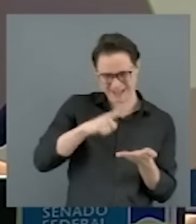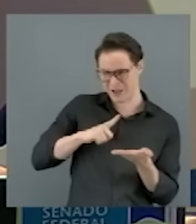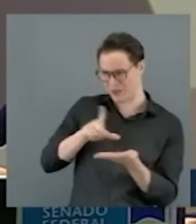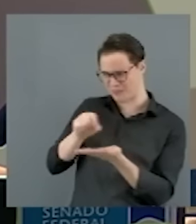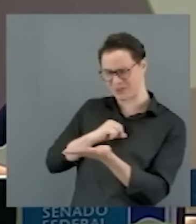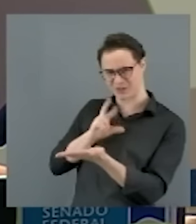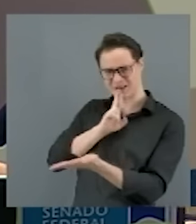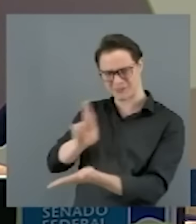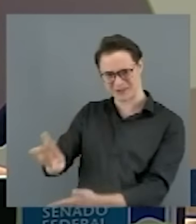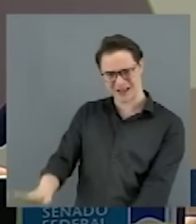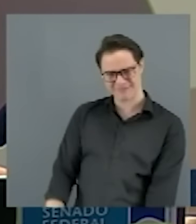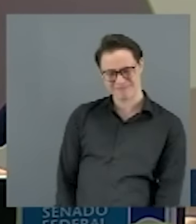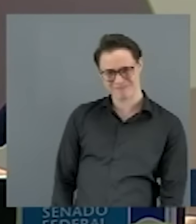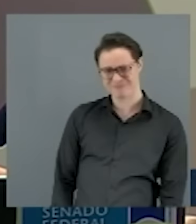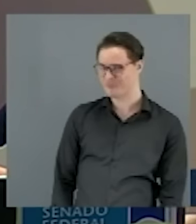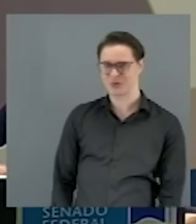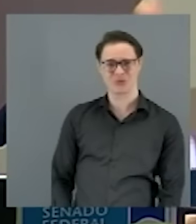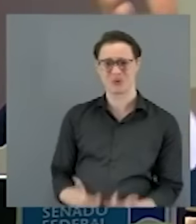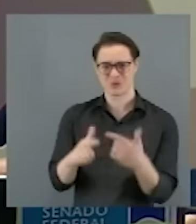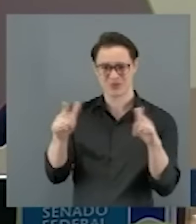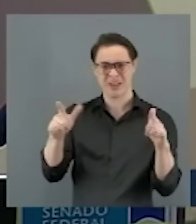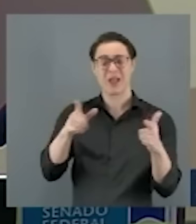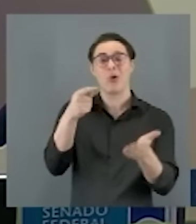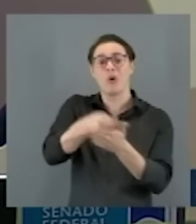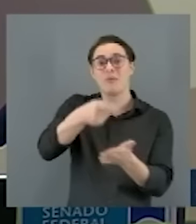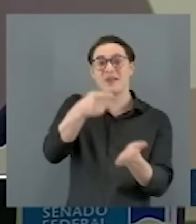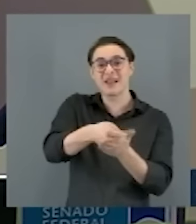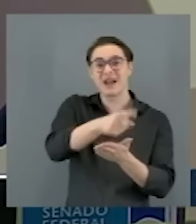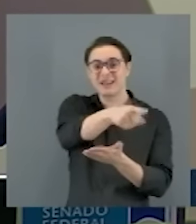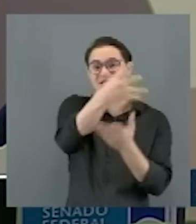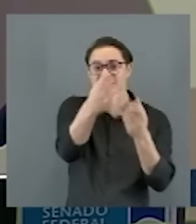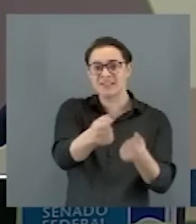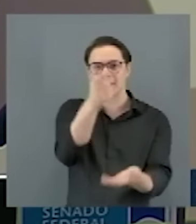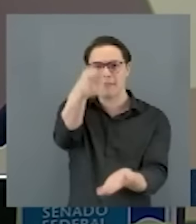não? Não, ele não tem. Ele é obrigado a pagar.